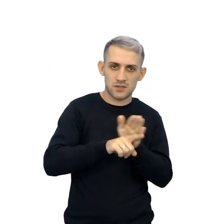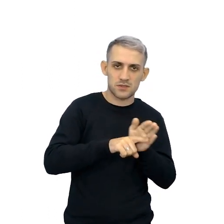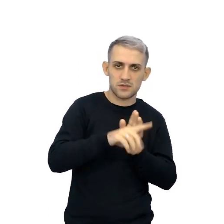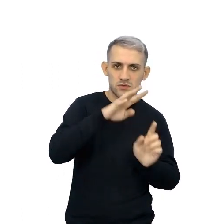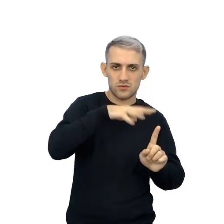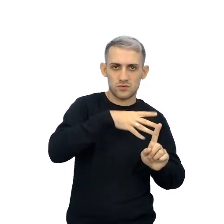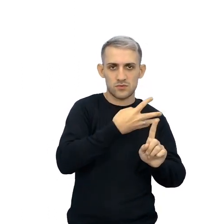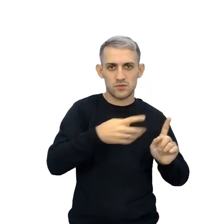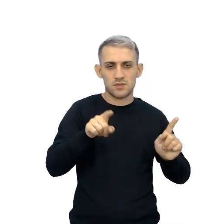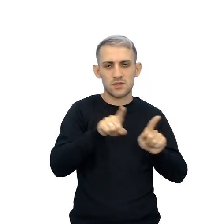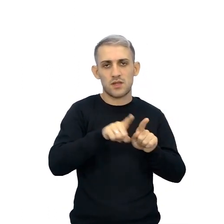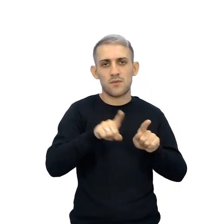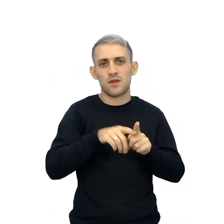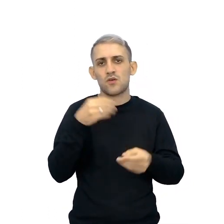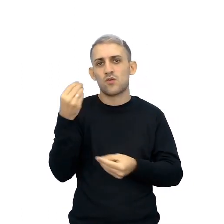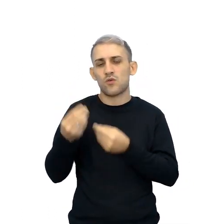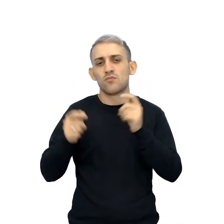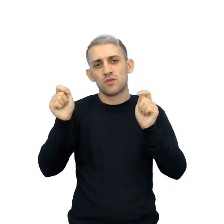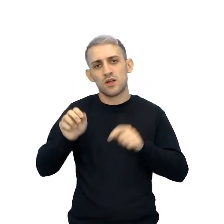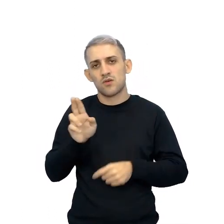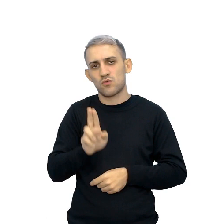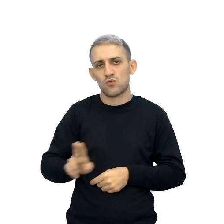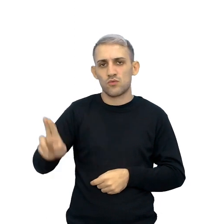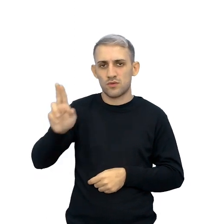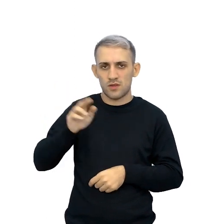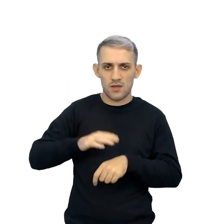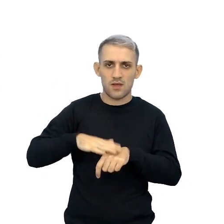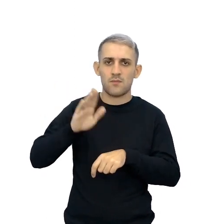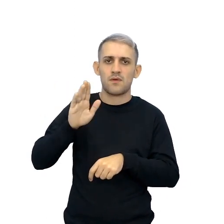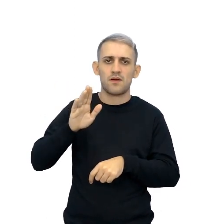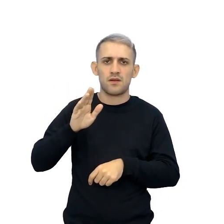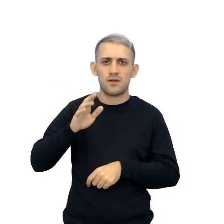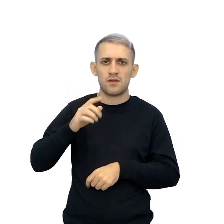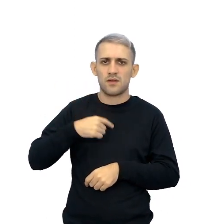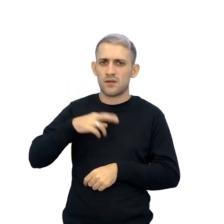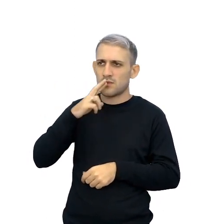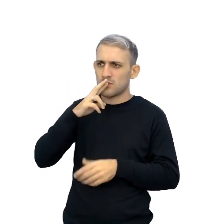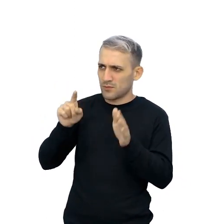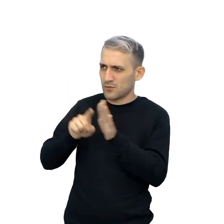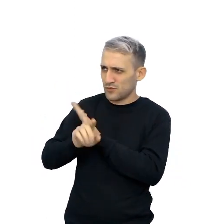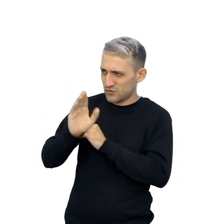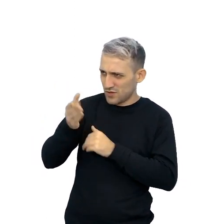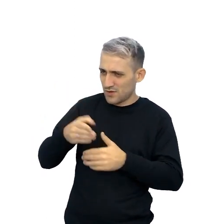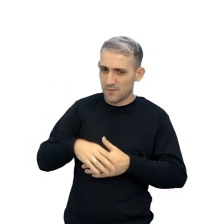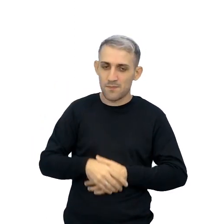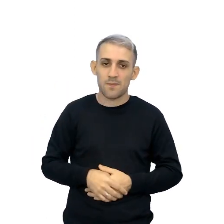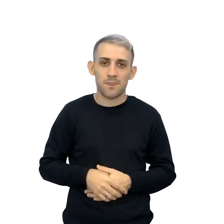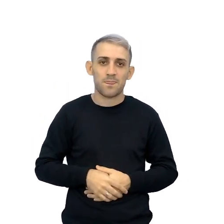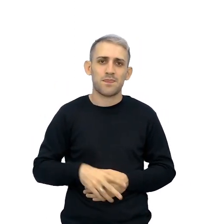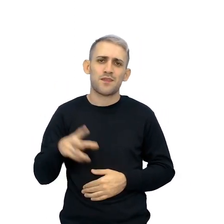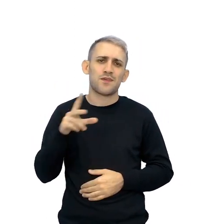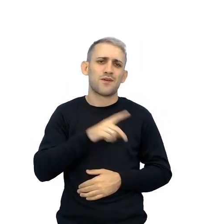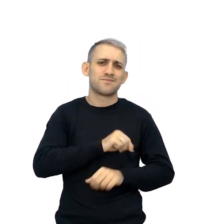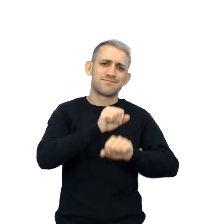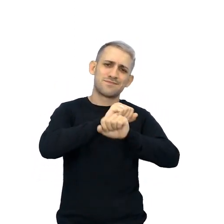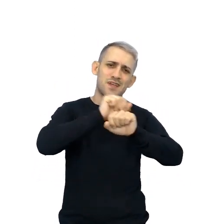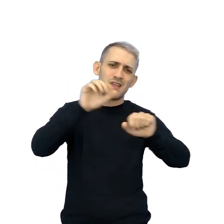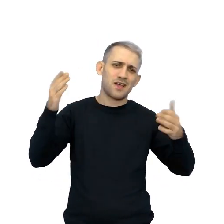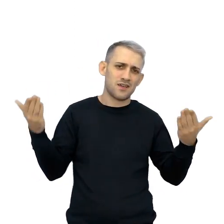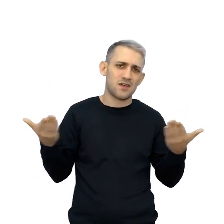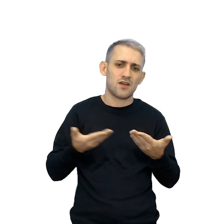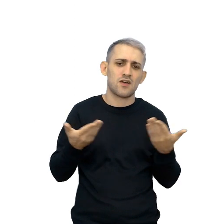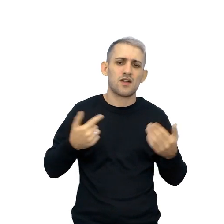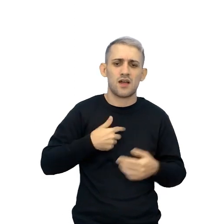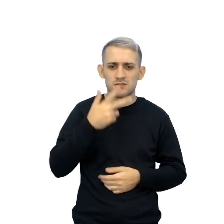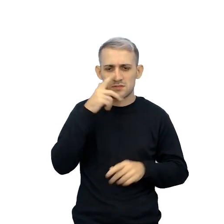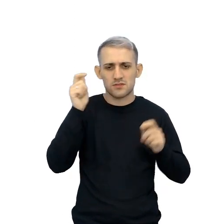e onde mais ele poderia usar. Respondida a sua questão, Everaldo? Nossa, muito esclarecedor, Valdir. Eu acho que